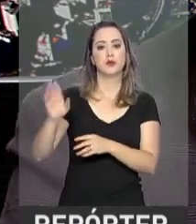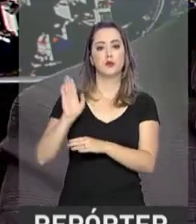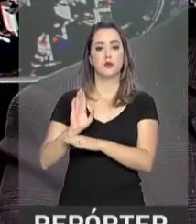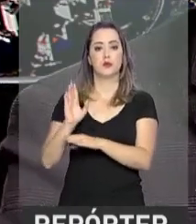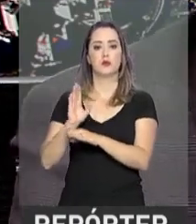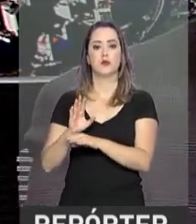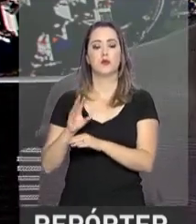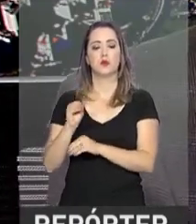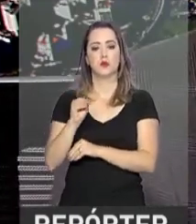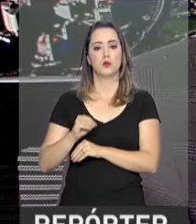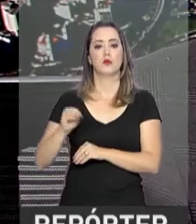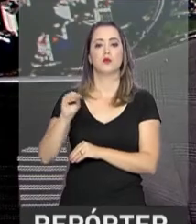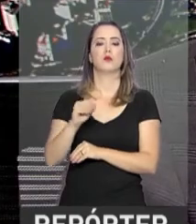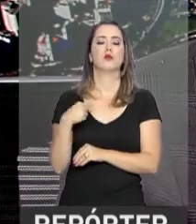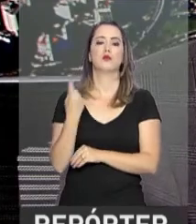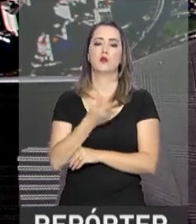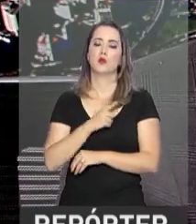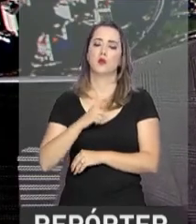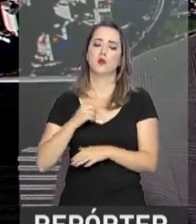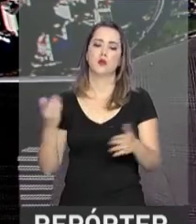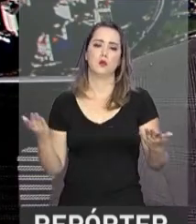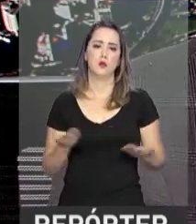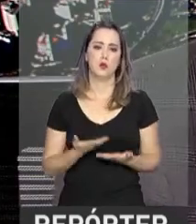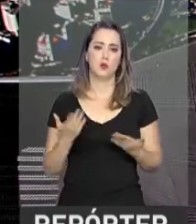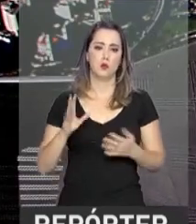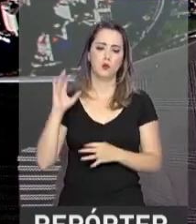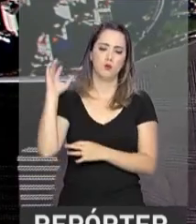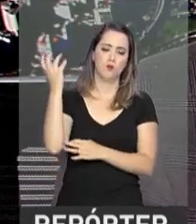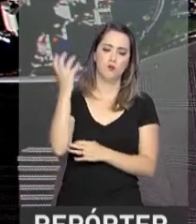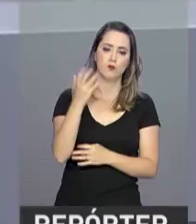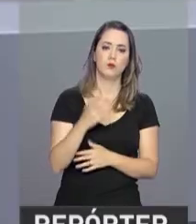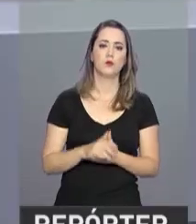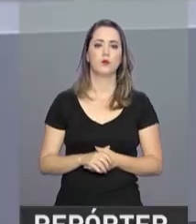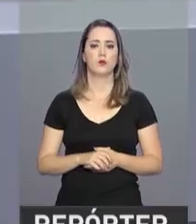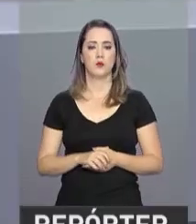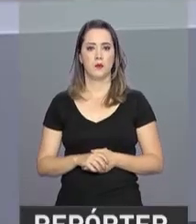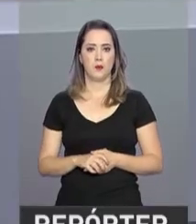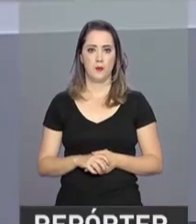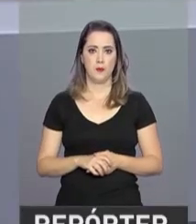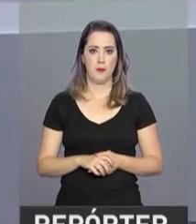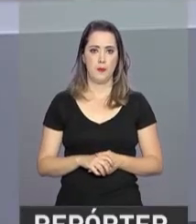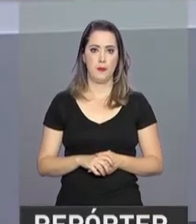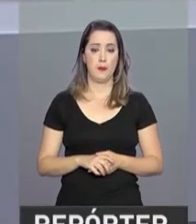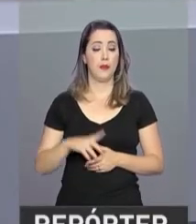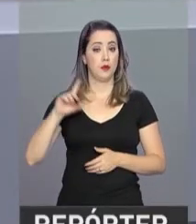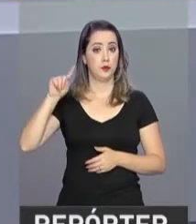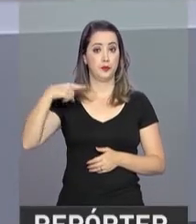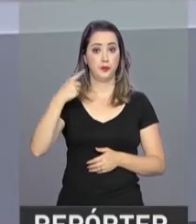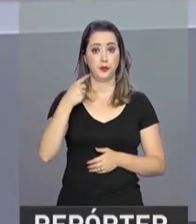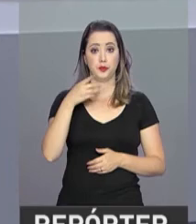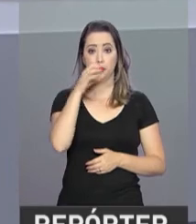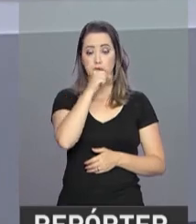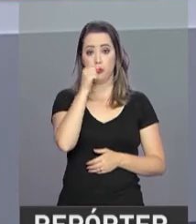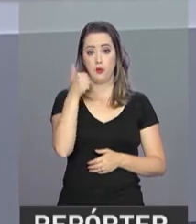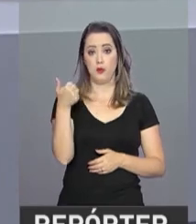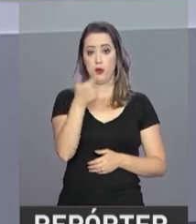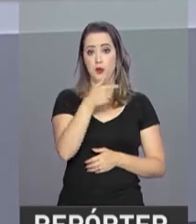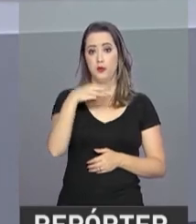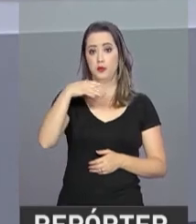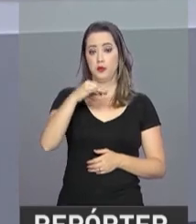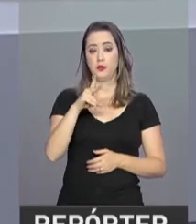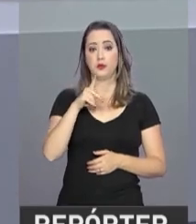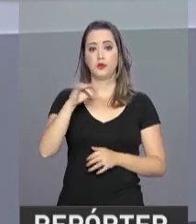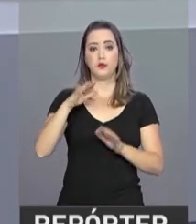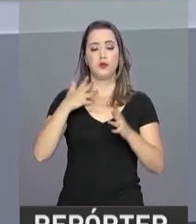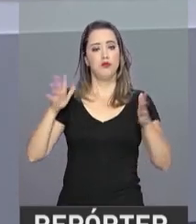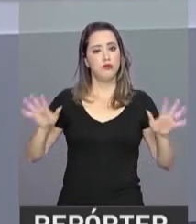apoio para preservar o que nós temos ainda nos biomas brasileiros próximo sábado 12 de maio é o dia d